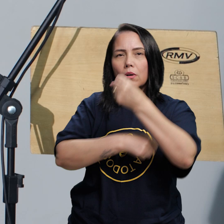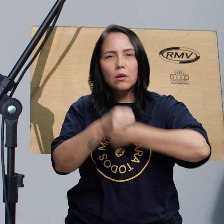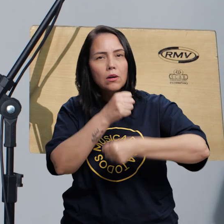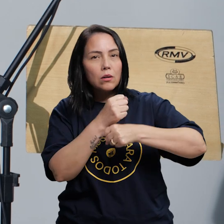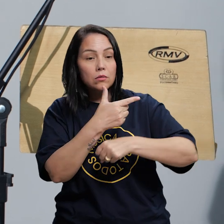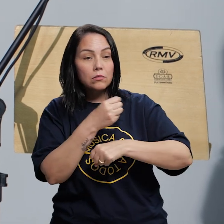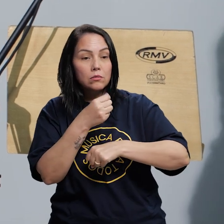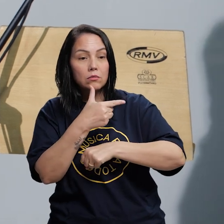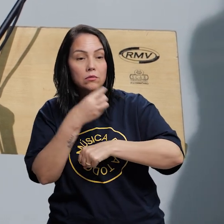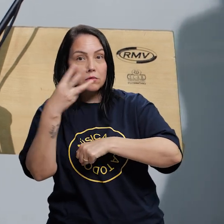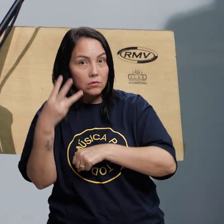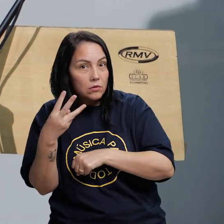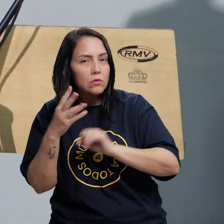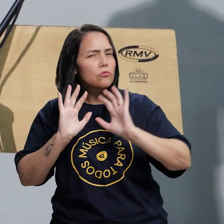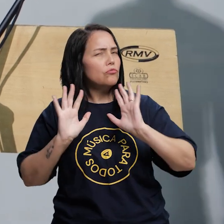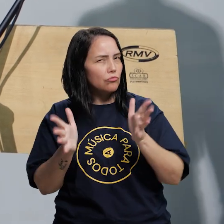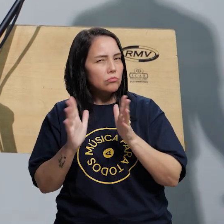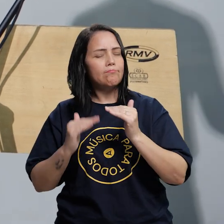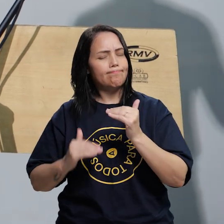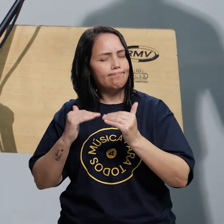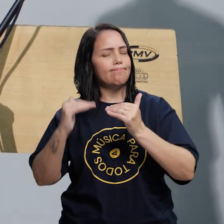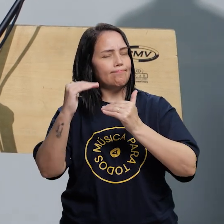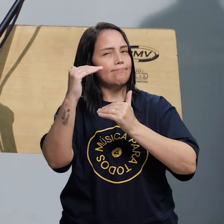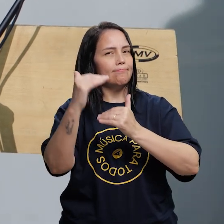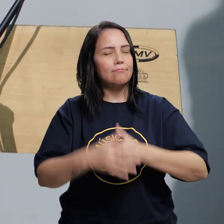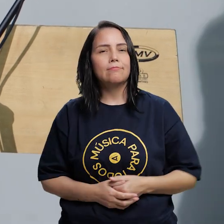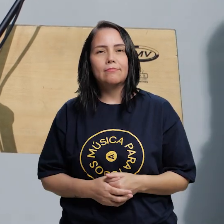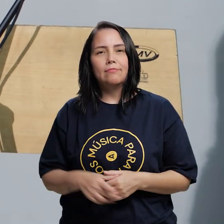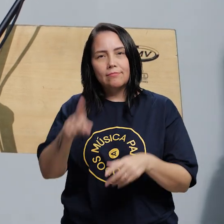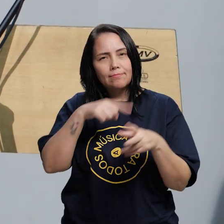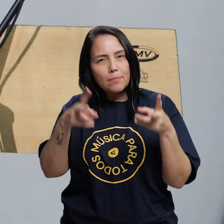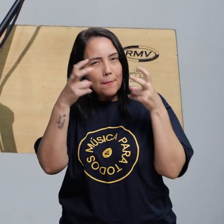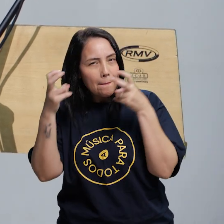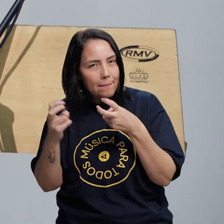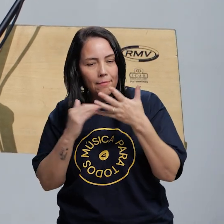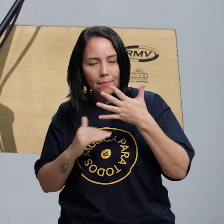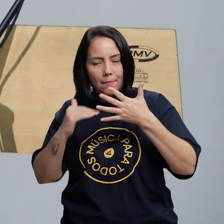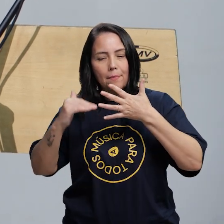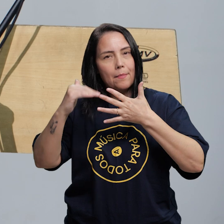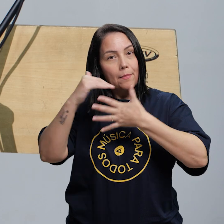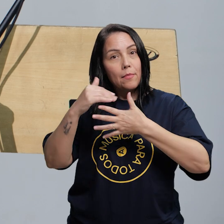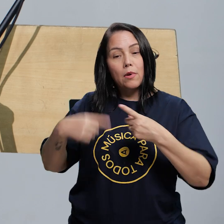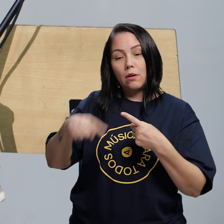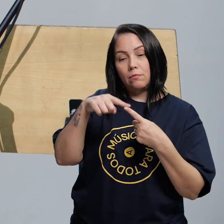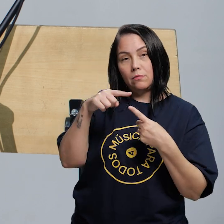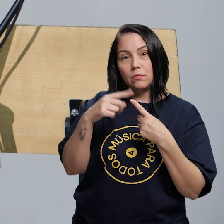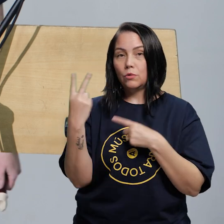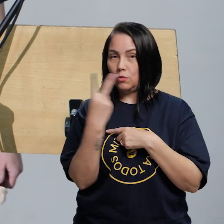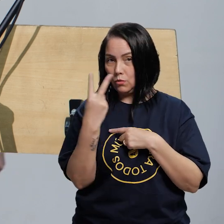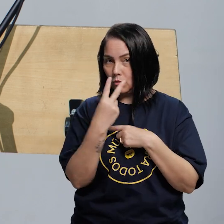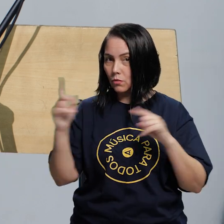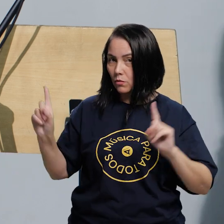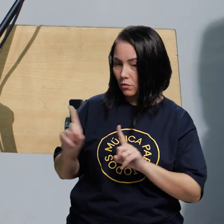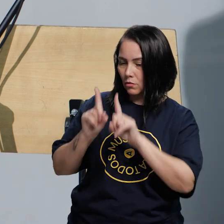Então, ela já está numa etapa um pouco mais adiantada, né? Então, não sei se vocês perceberam, a primeira peça era um dueto, então eram duas